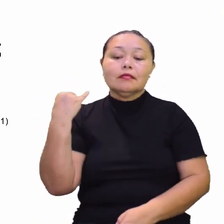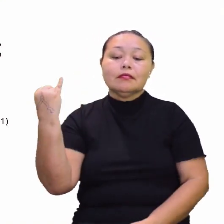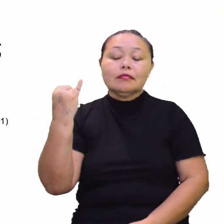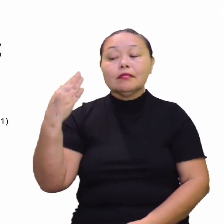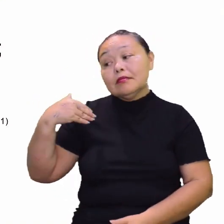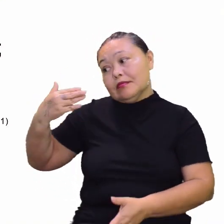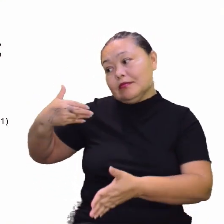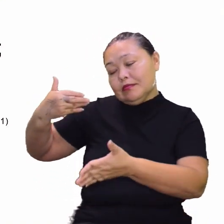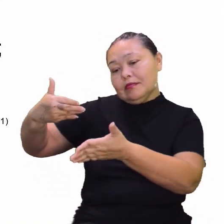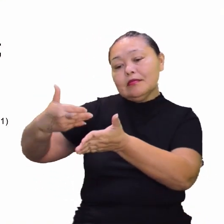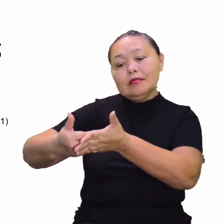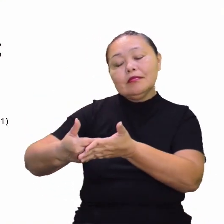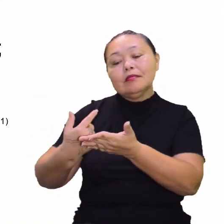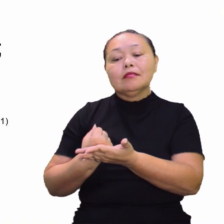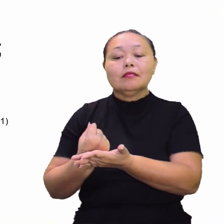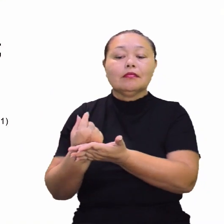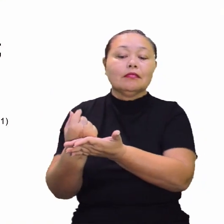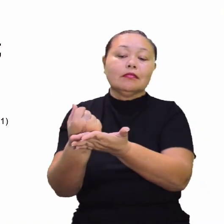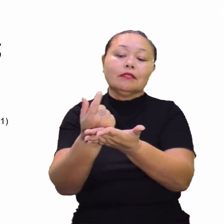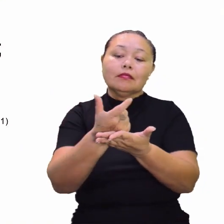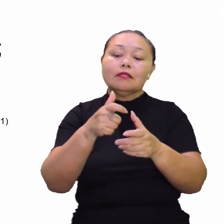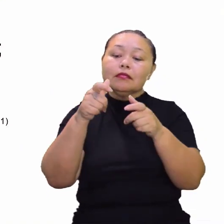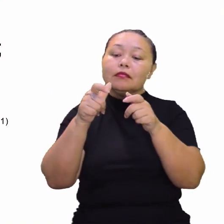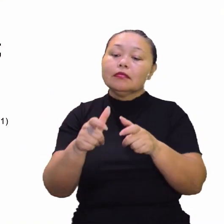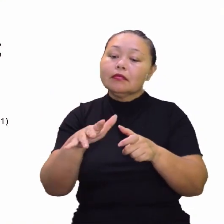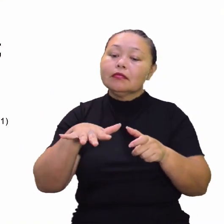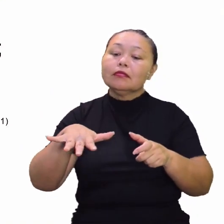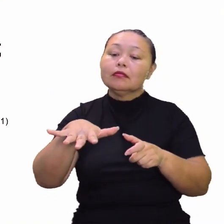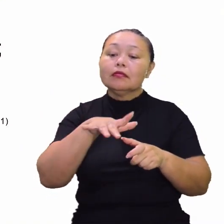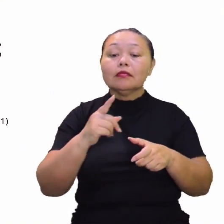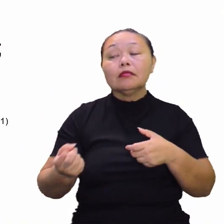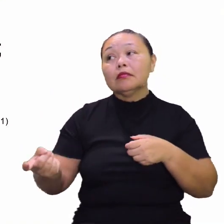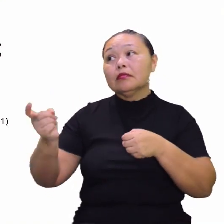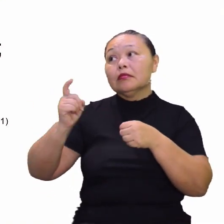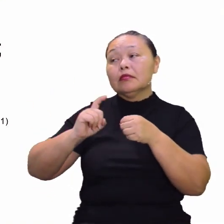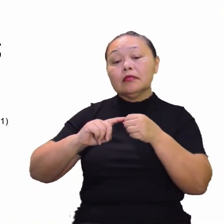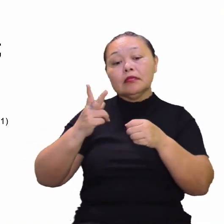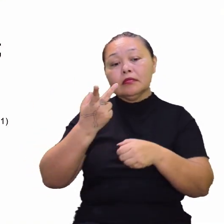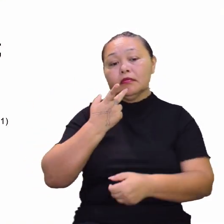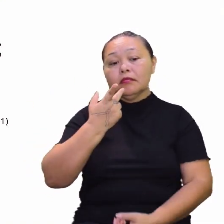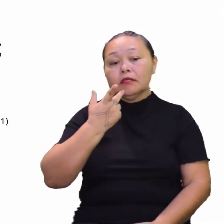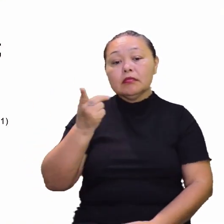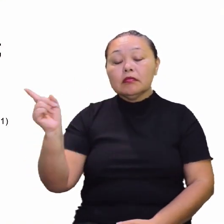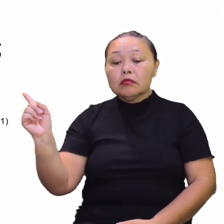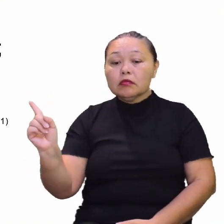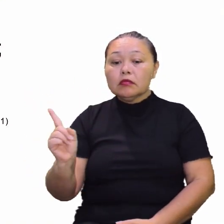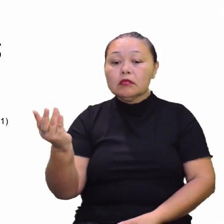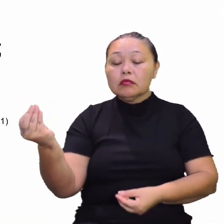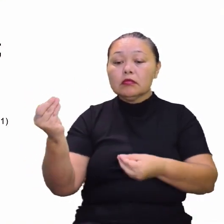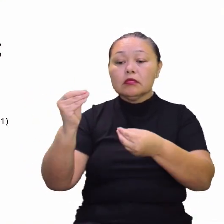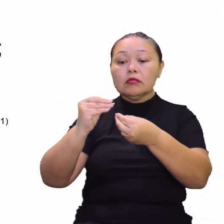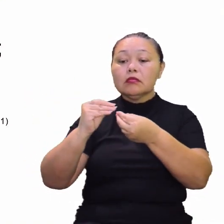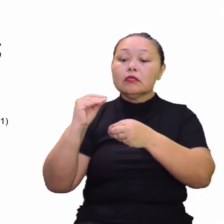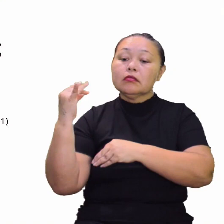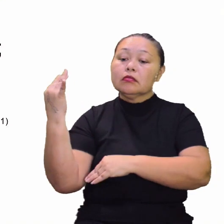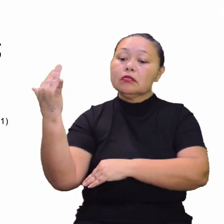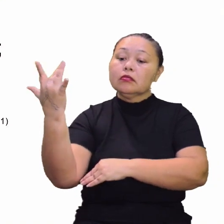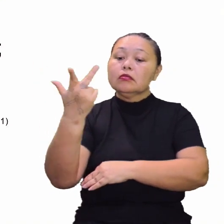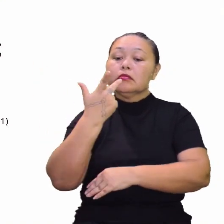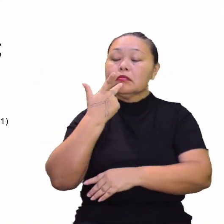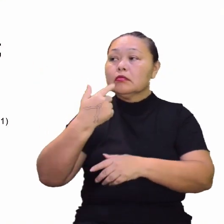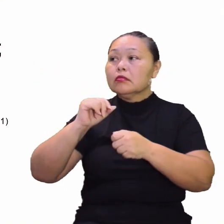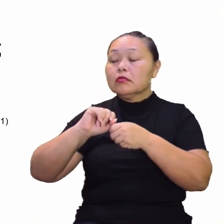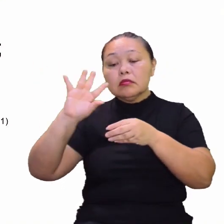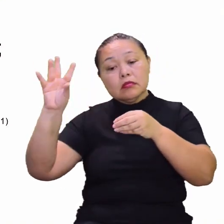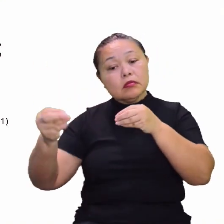importância até hoje para a economia regional. E aí eu volto ali, professor Jorge, quando fala do elemento ou componente físico da natureza. Quando a